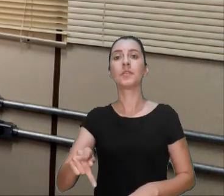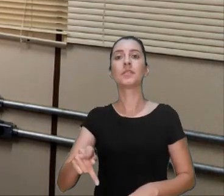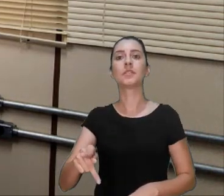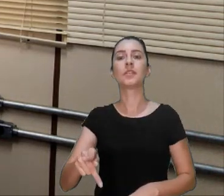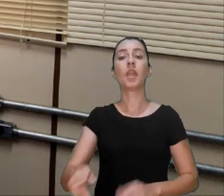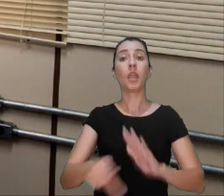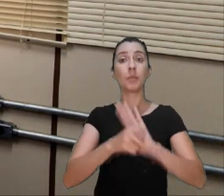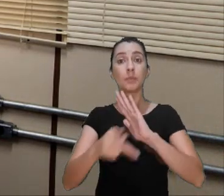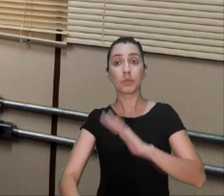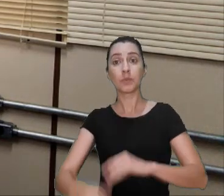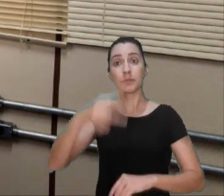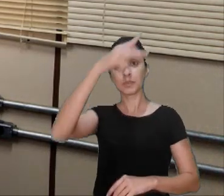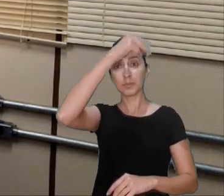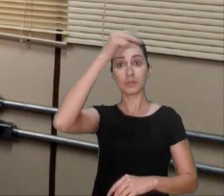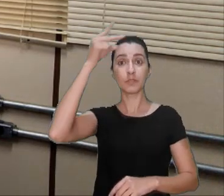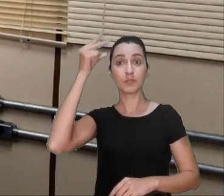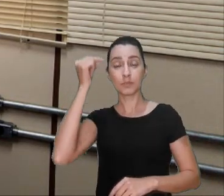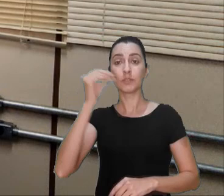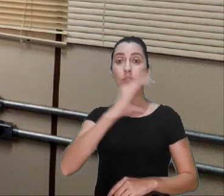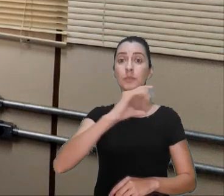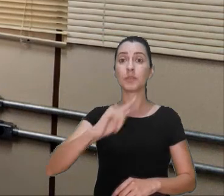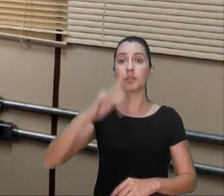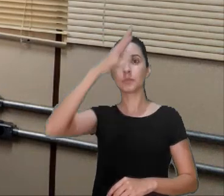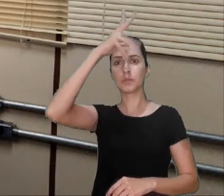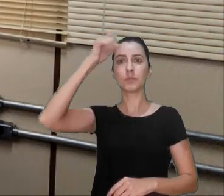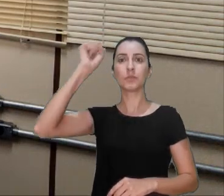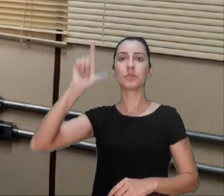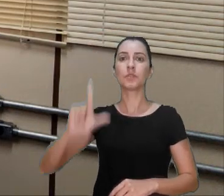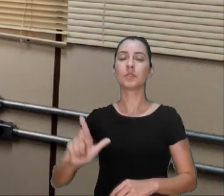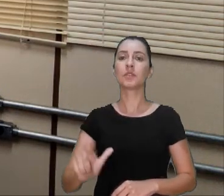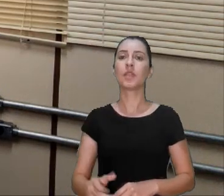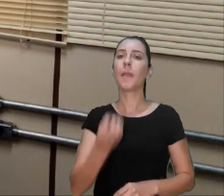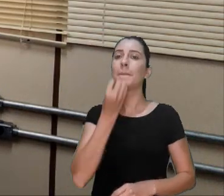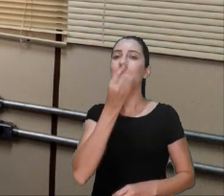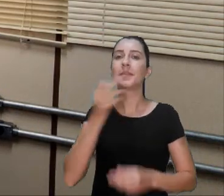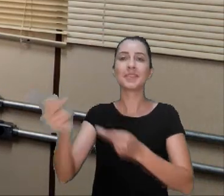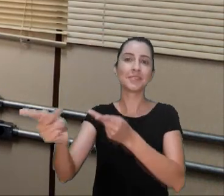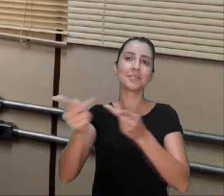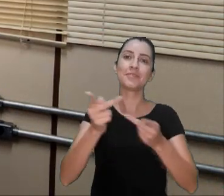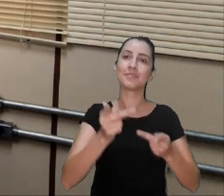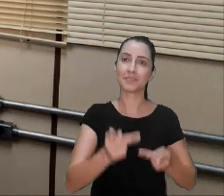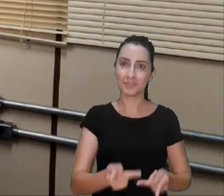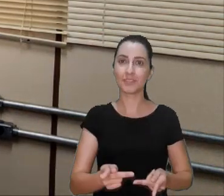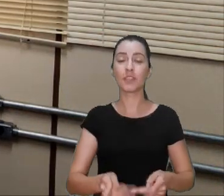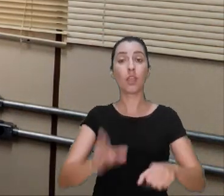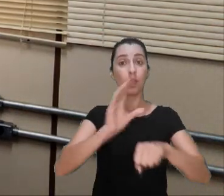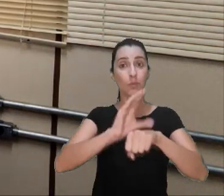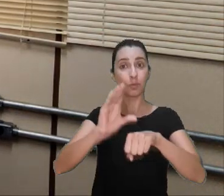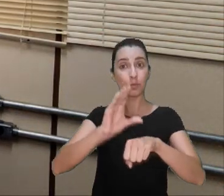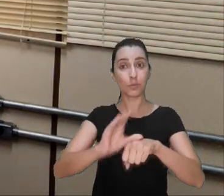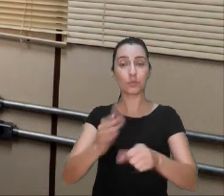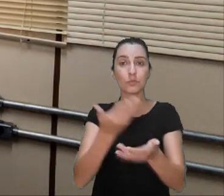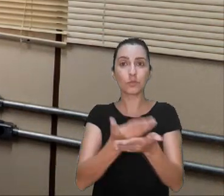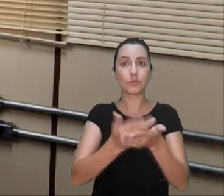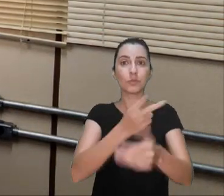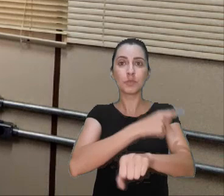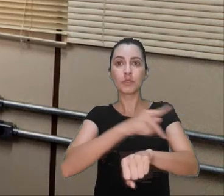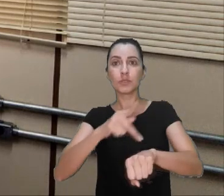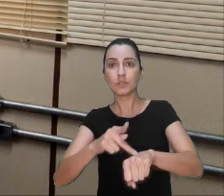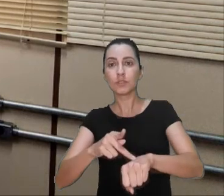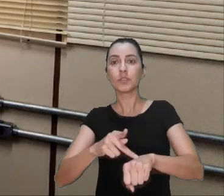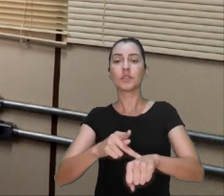cidadãos. Professores e professoras da Rede Municipal de Educação de Campo Grande MS,